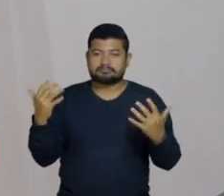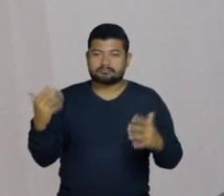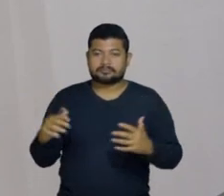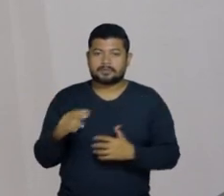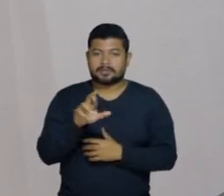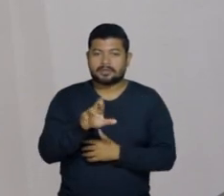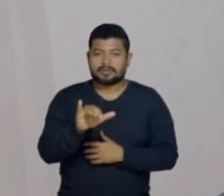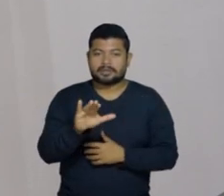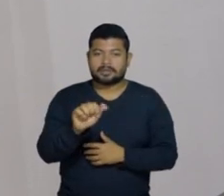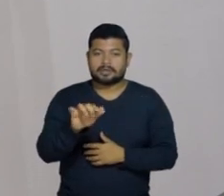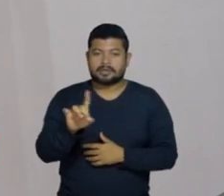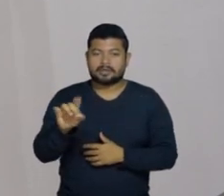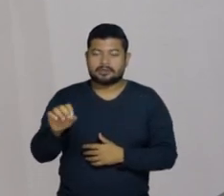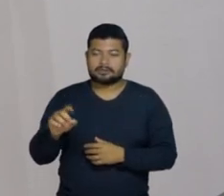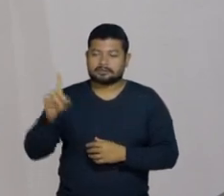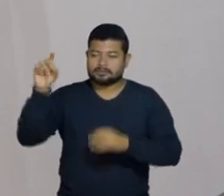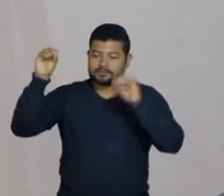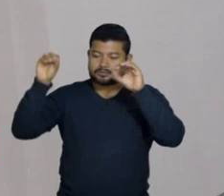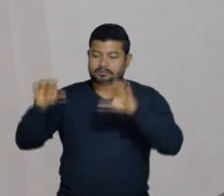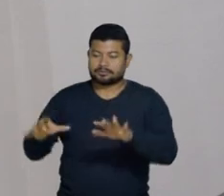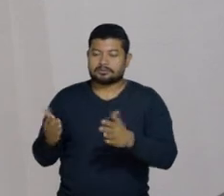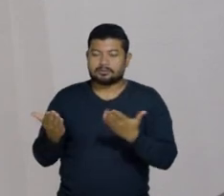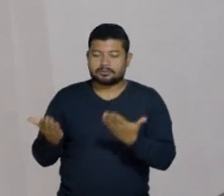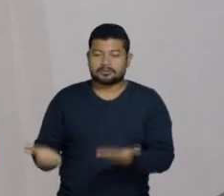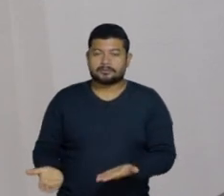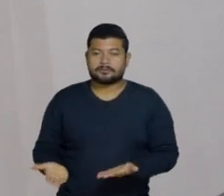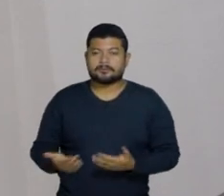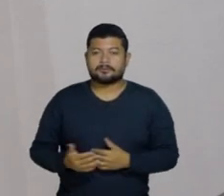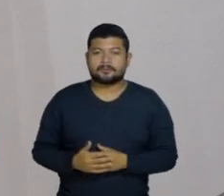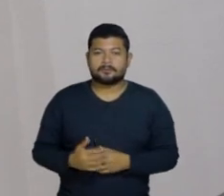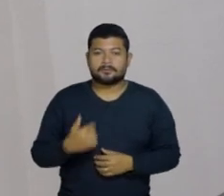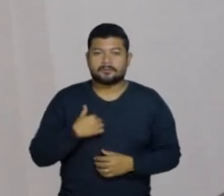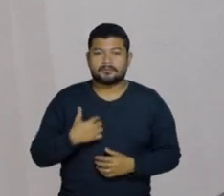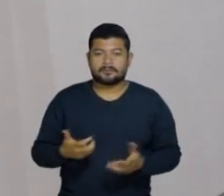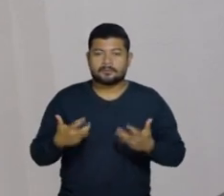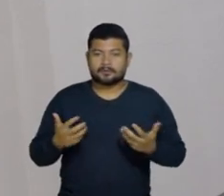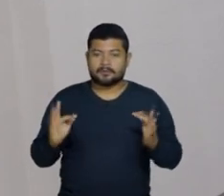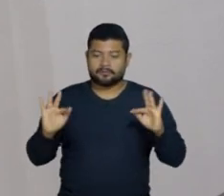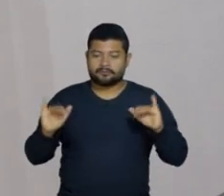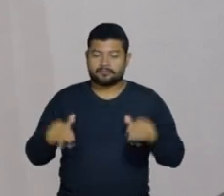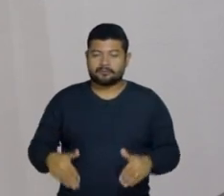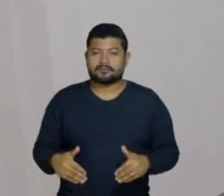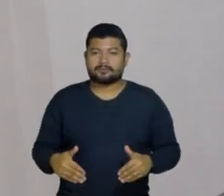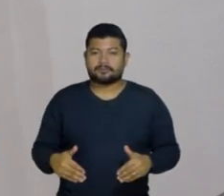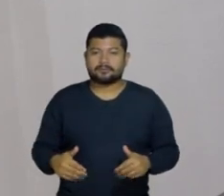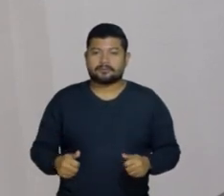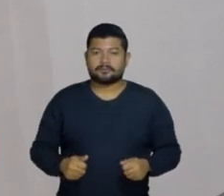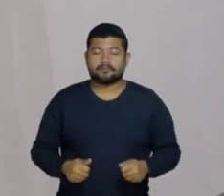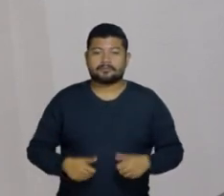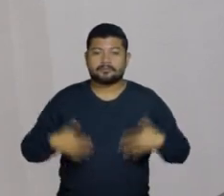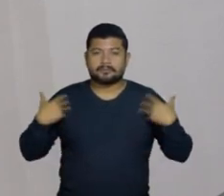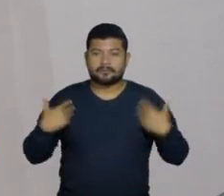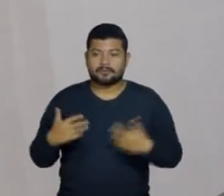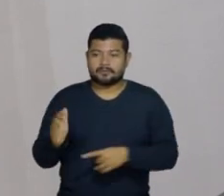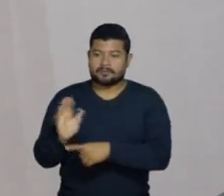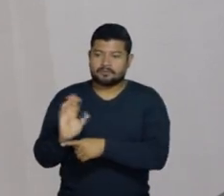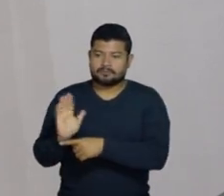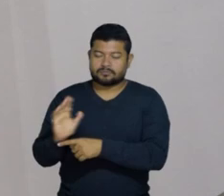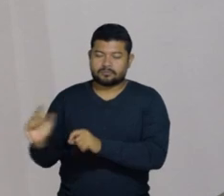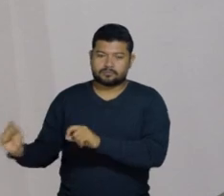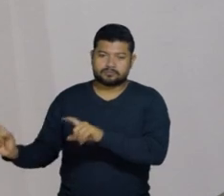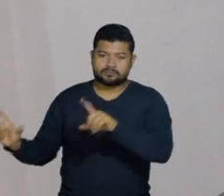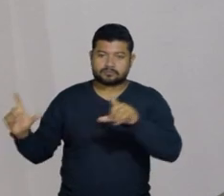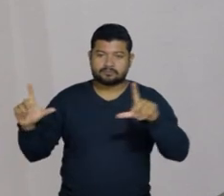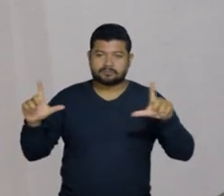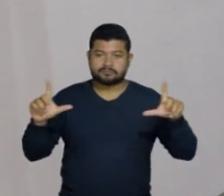te abençoando, agindo dessa maneira. Eu quero, para finalizar essa homenagem, passar um vídeo aqui do trabalho que ele